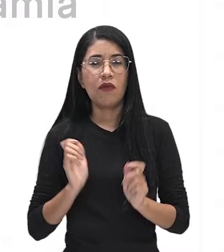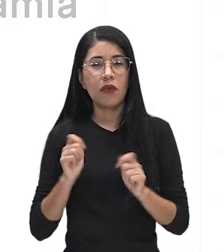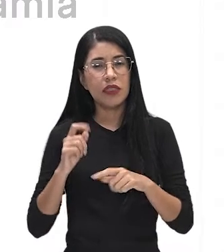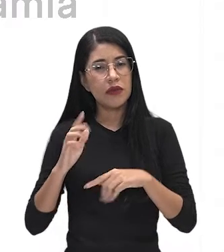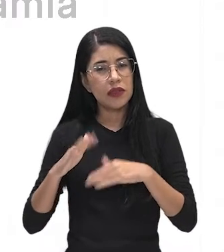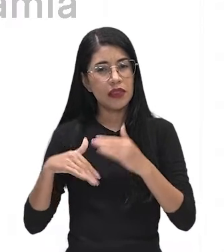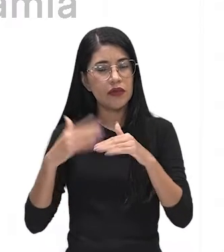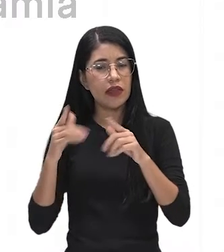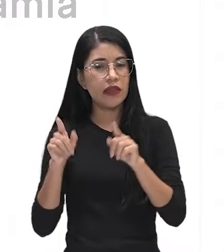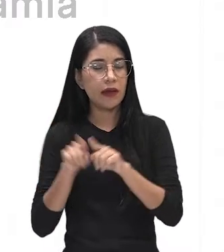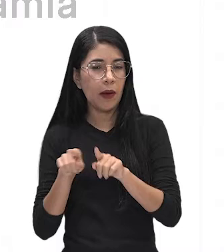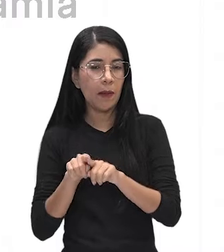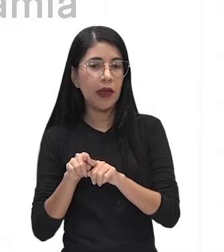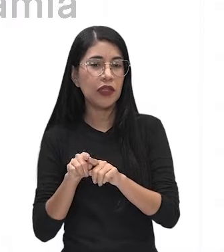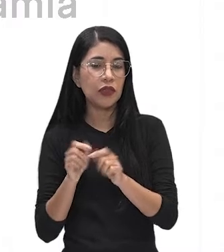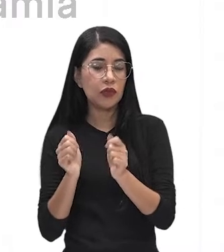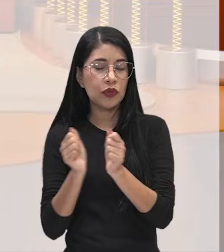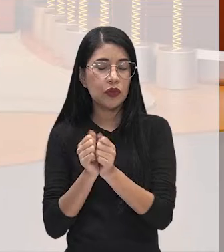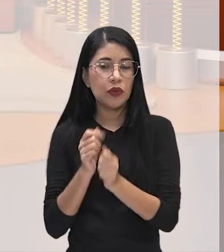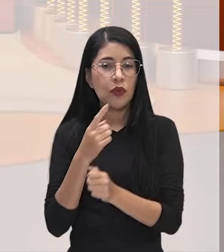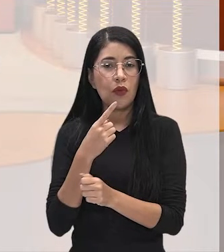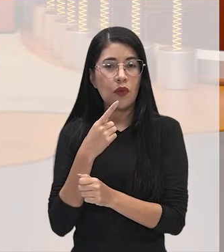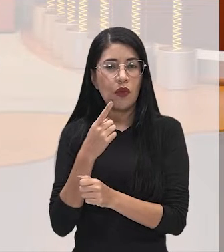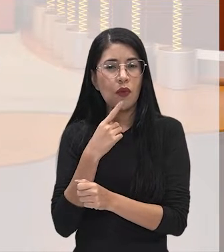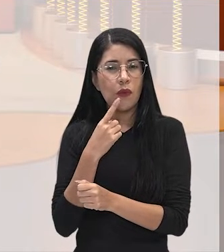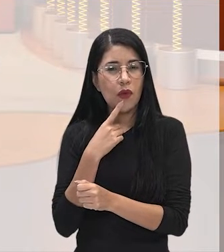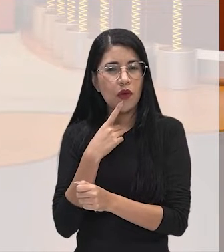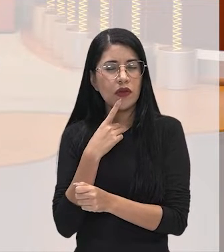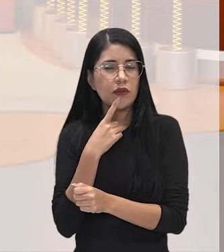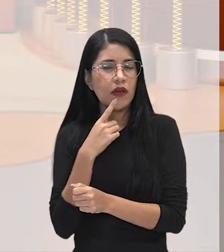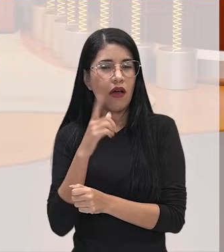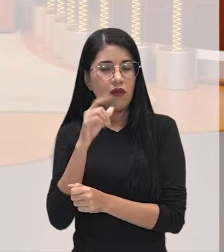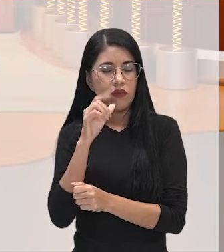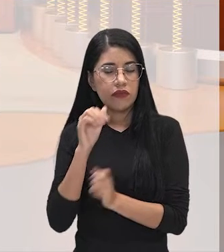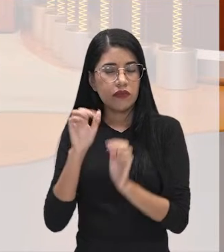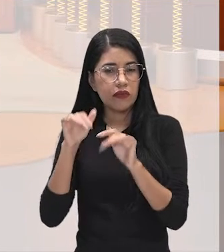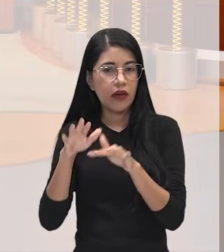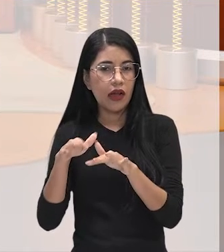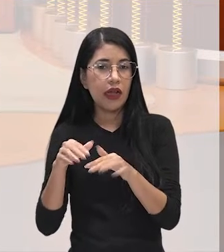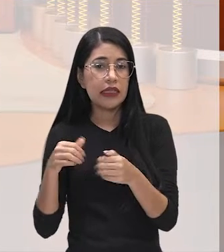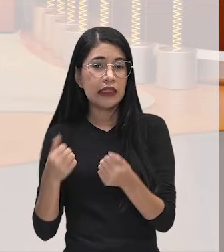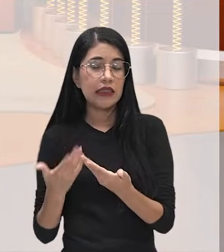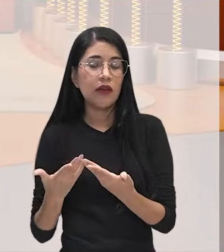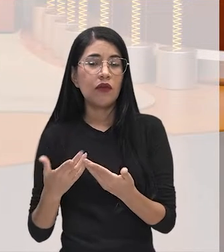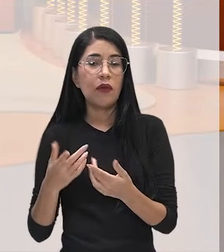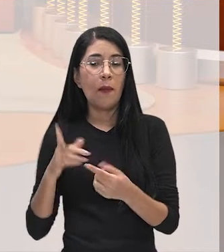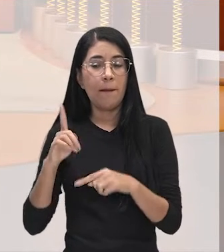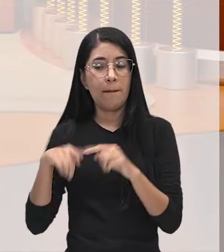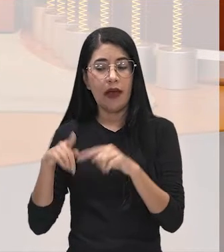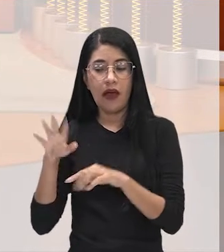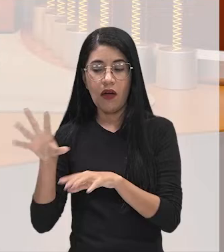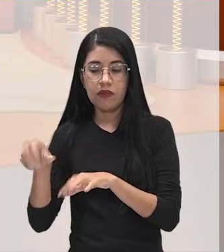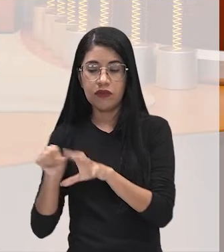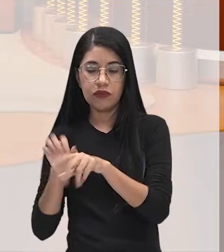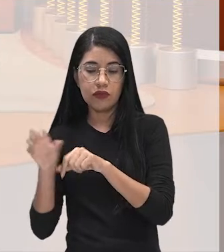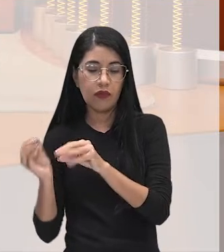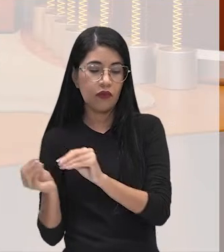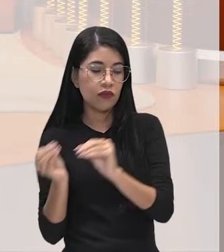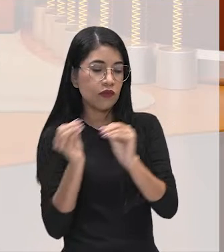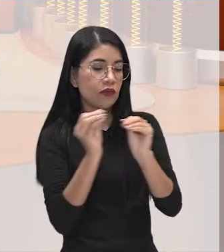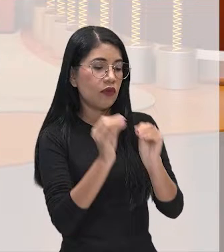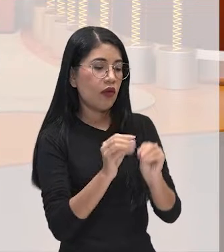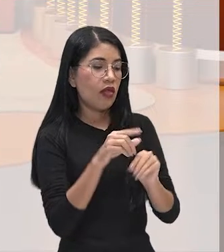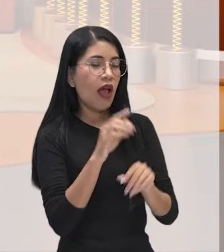próximo também ao mar Mediterrâneo, ou seja, eu vou levar os meus produtos, ok? Então, eu vou